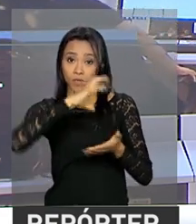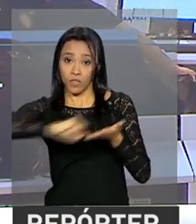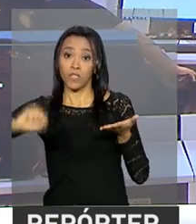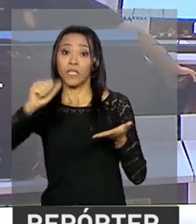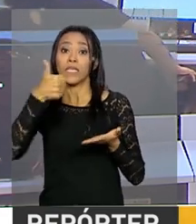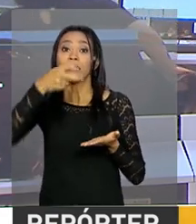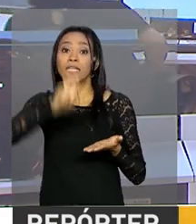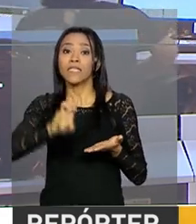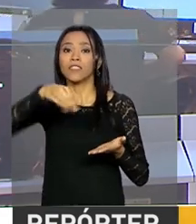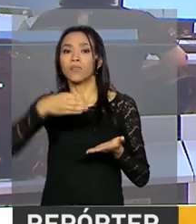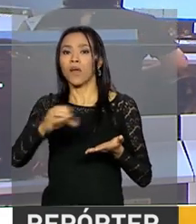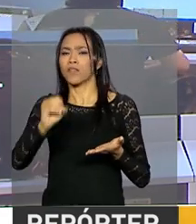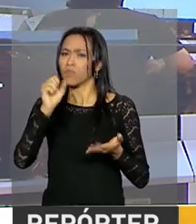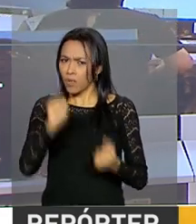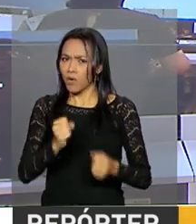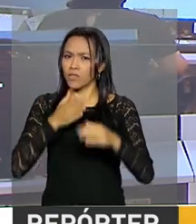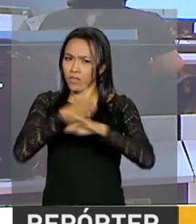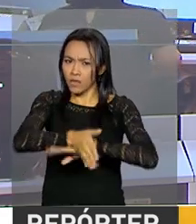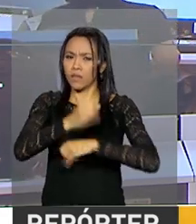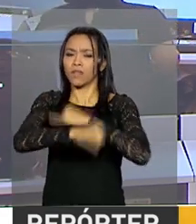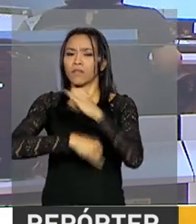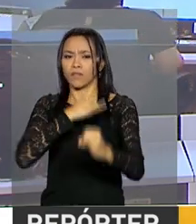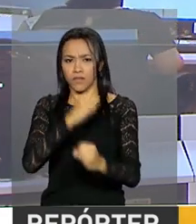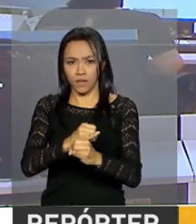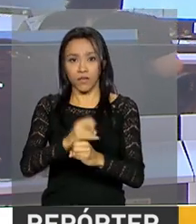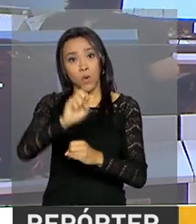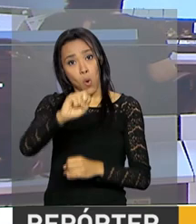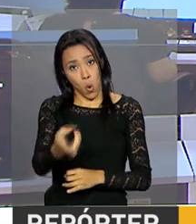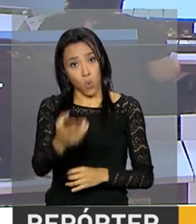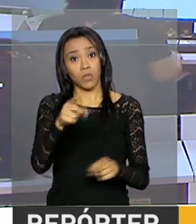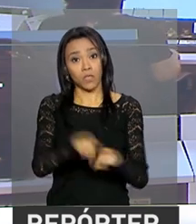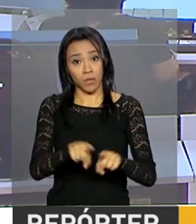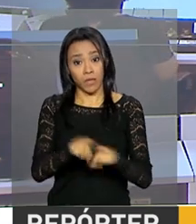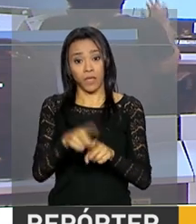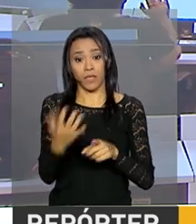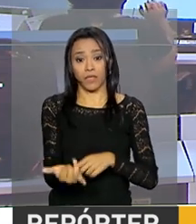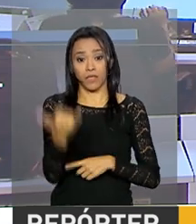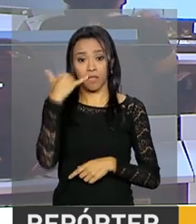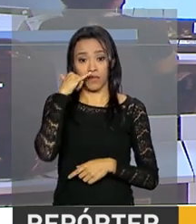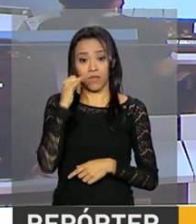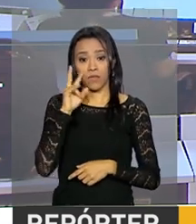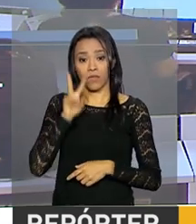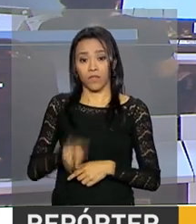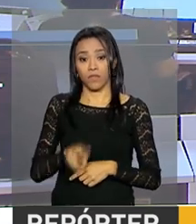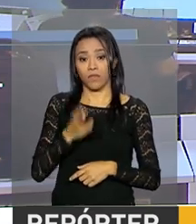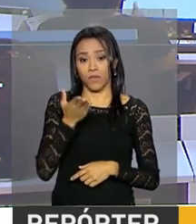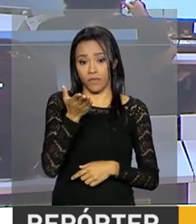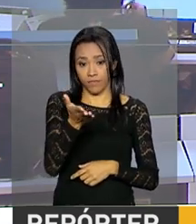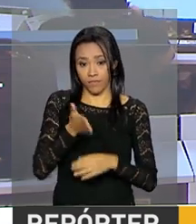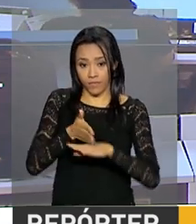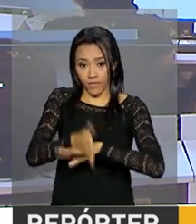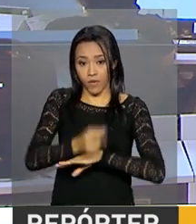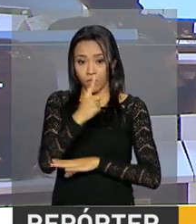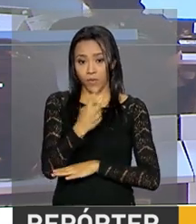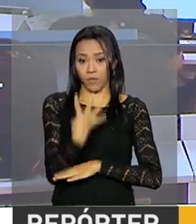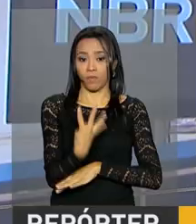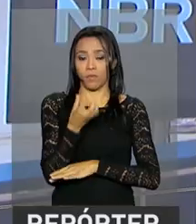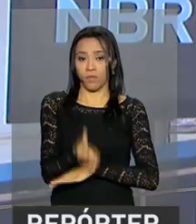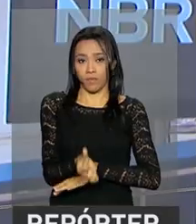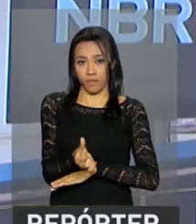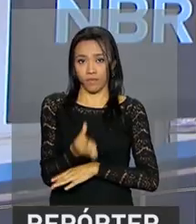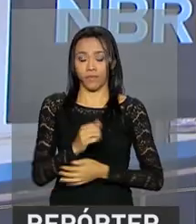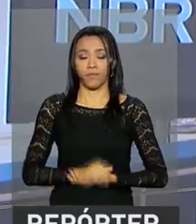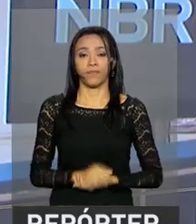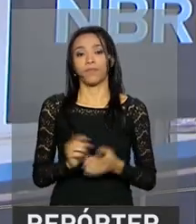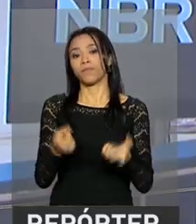consulta pode ser feita no site da Receita ou por meio do Receita Fone no número 146.